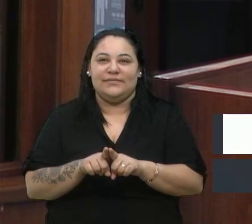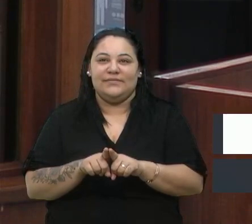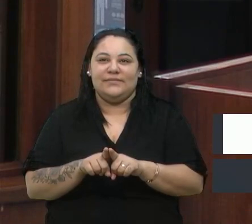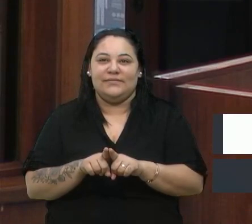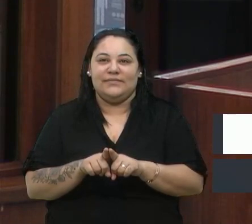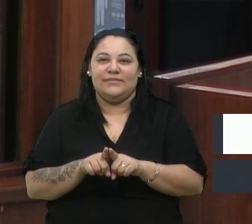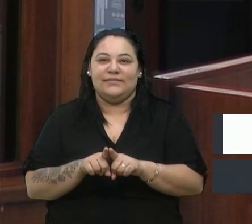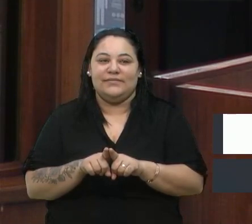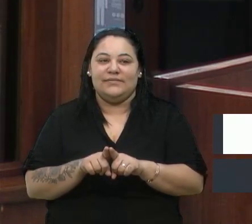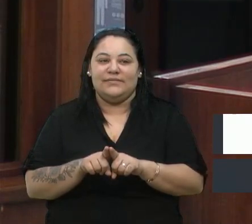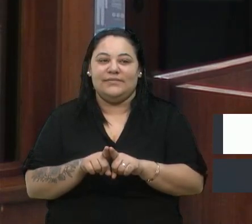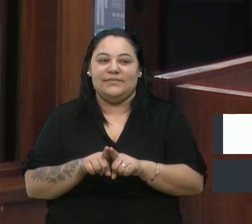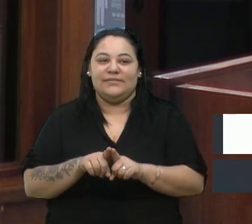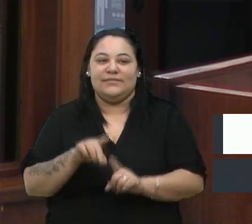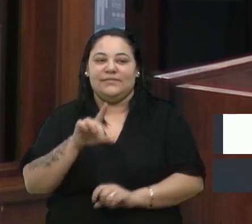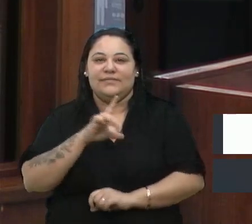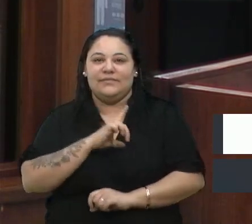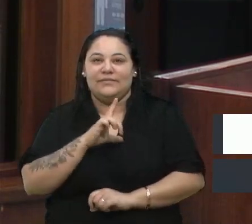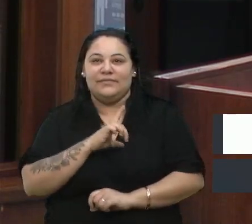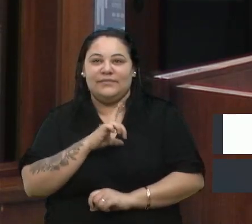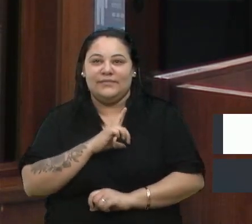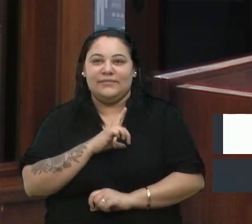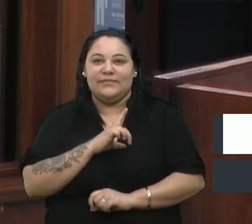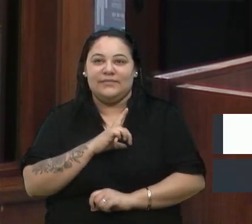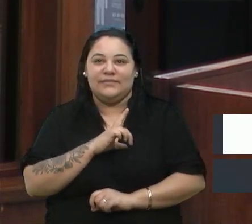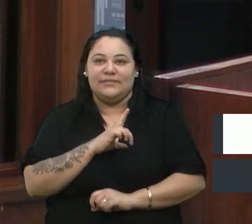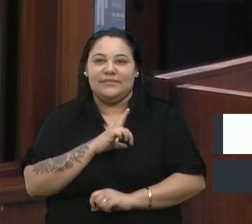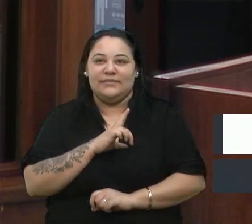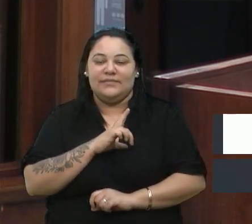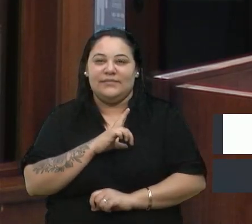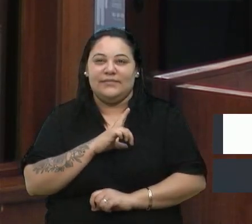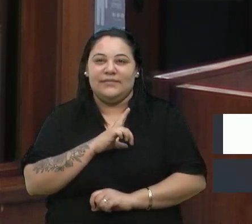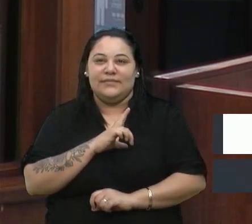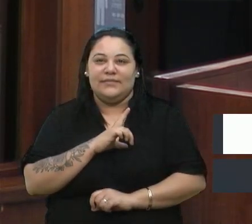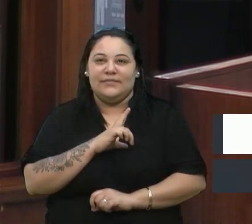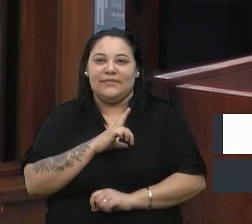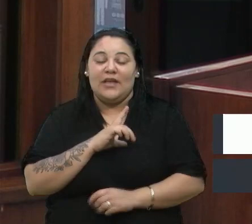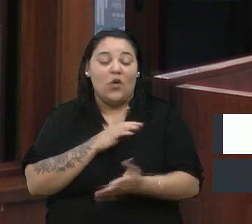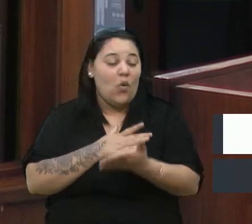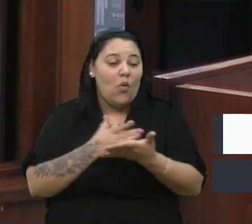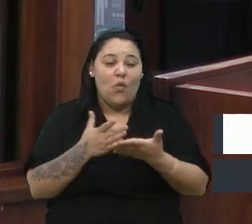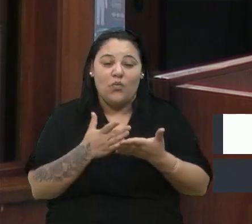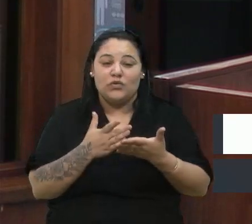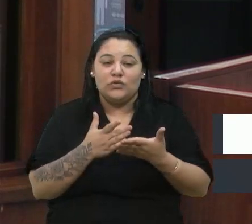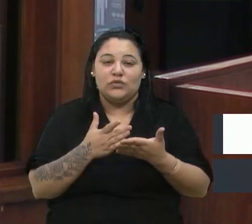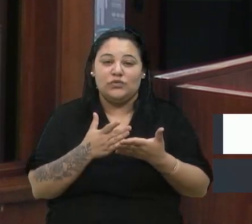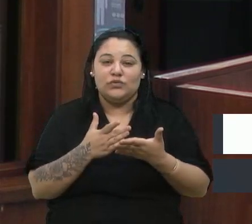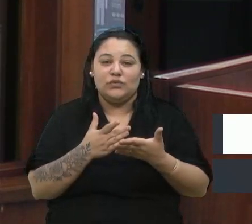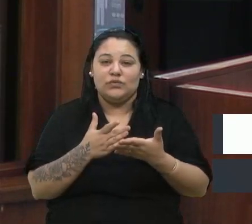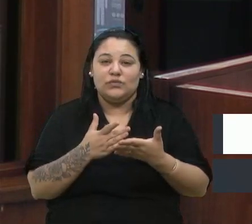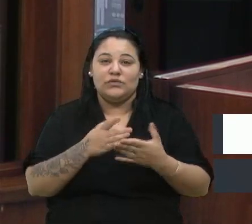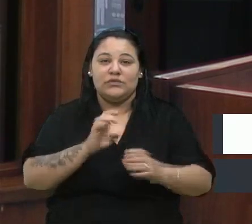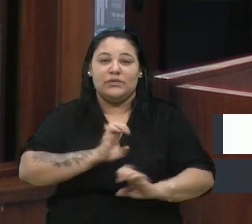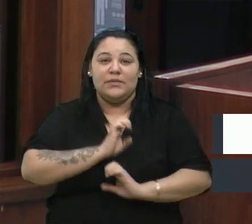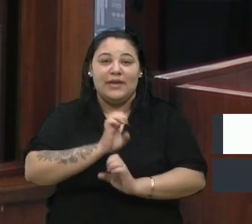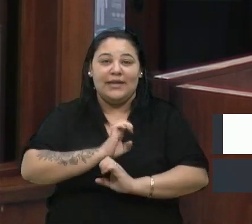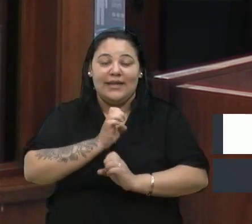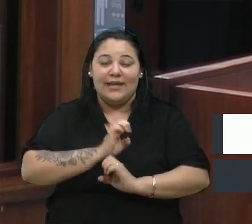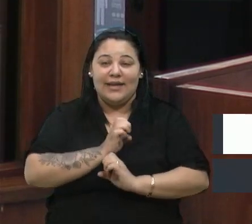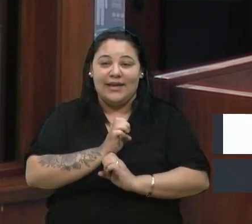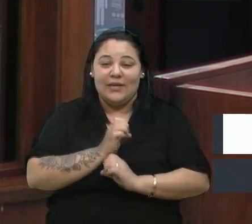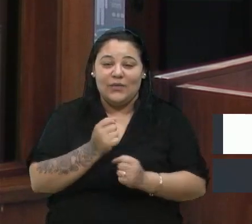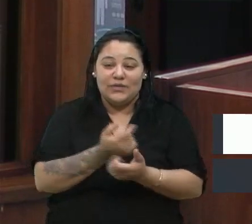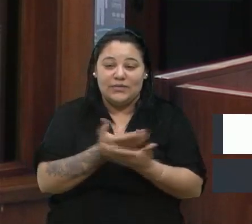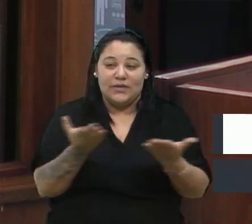de conexão, de relacionamento, aonde a gente começou a entender um espaço para a gente